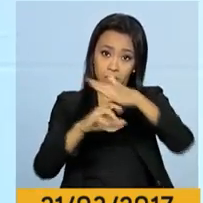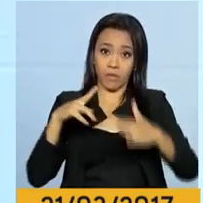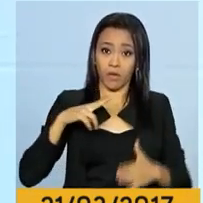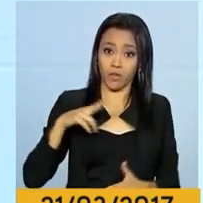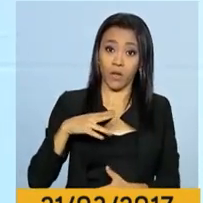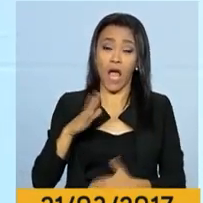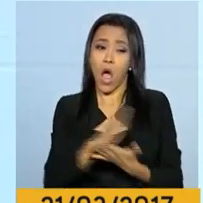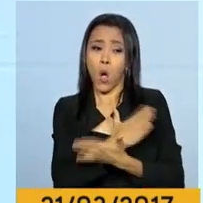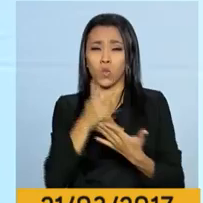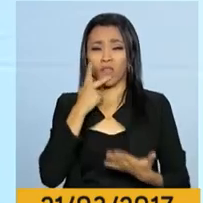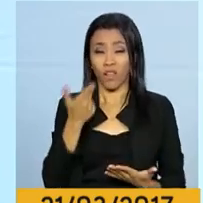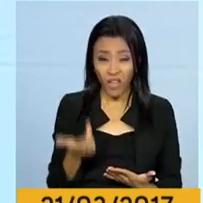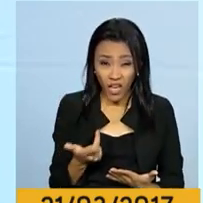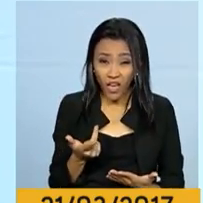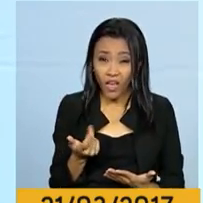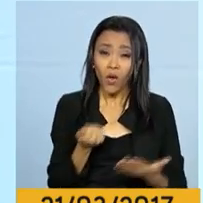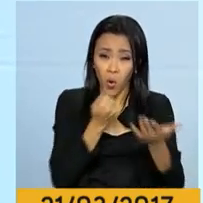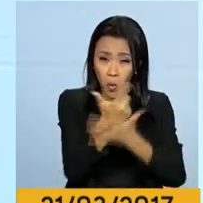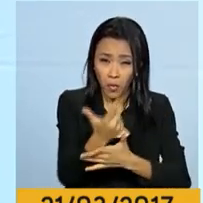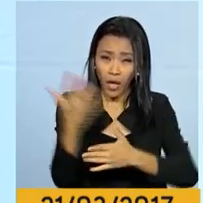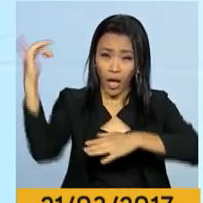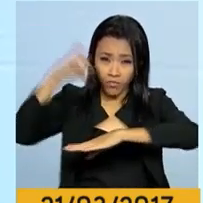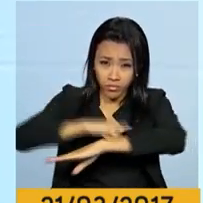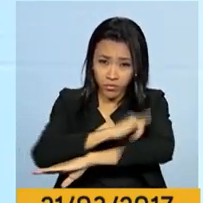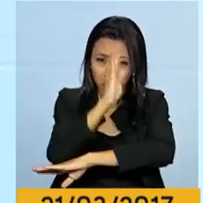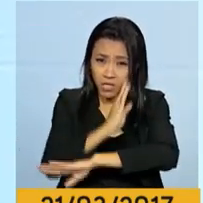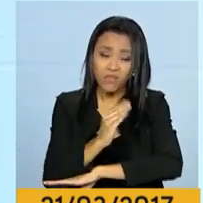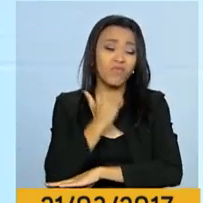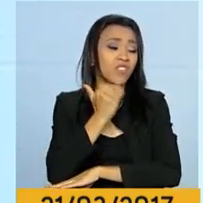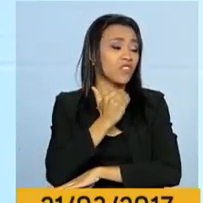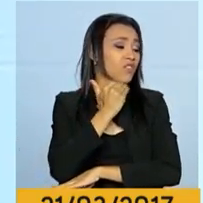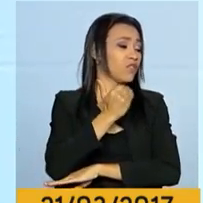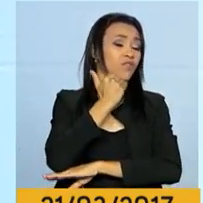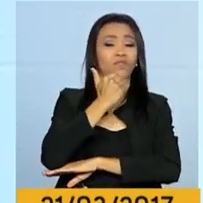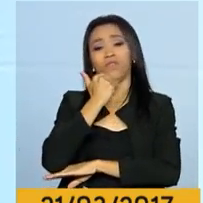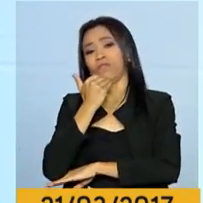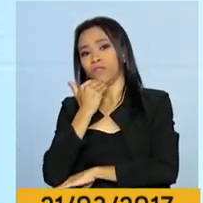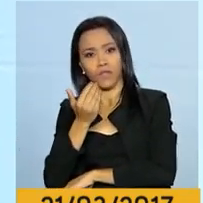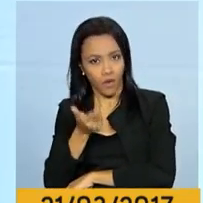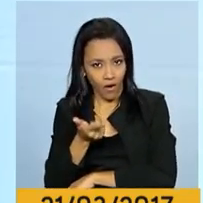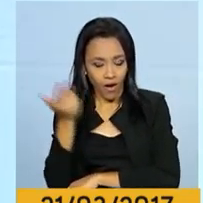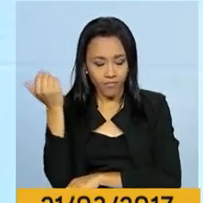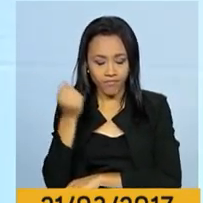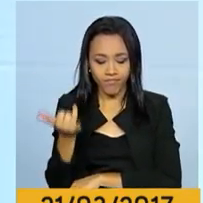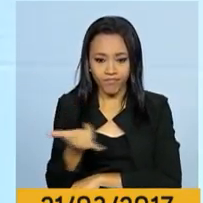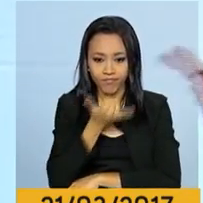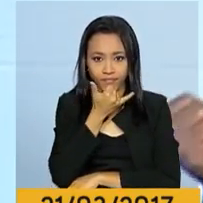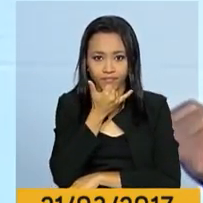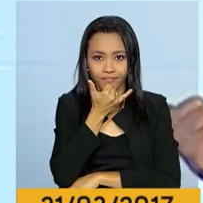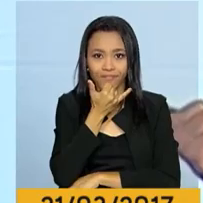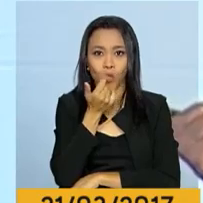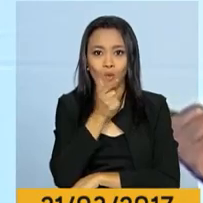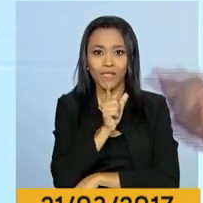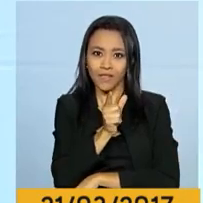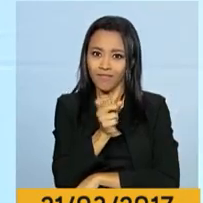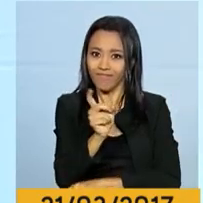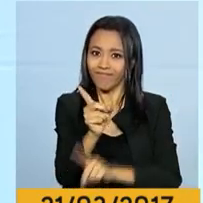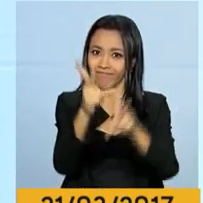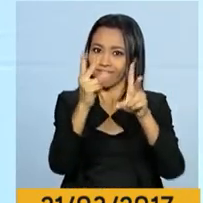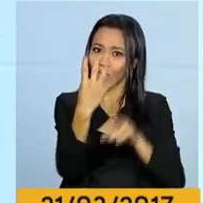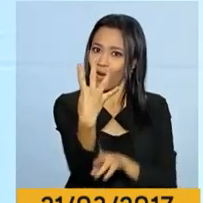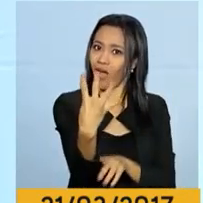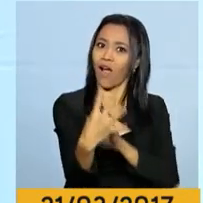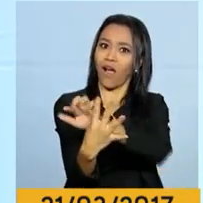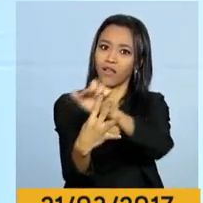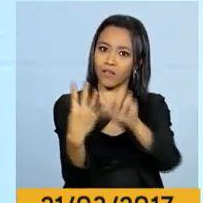licitante, ainda não se confia no Brasil. Houve licitantes e com ágio extraordinário, não é? com ágio extraordinário, como aconteceu com a Companhia